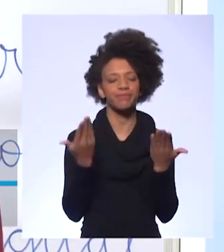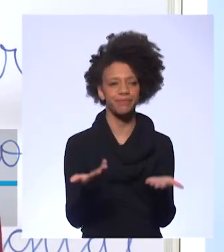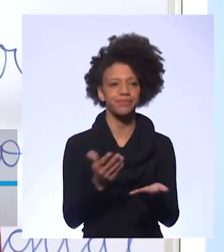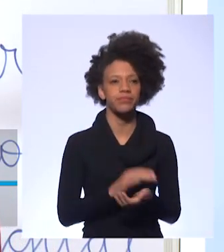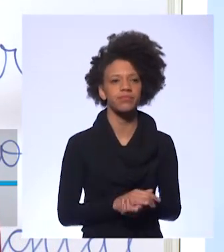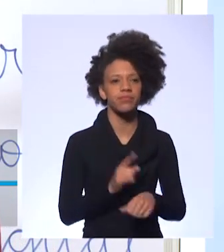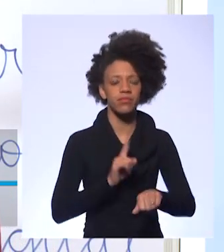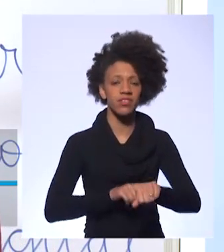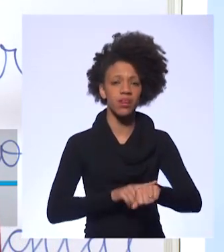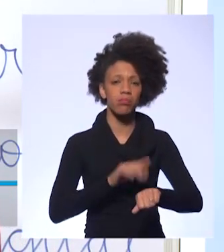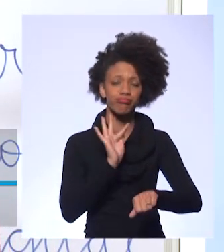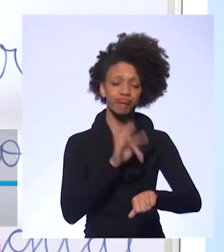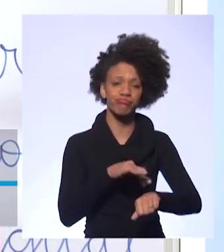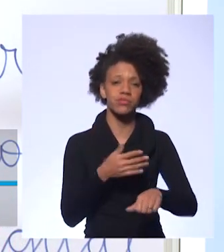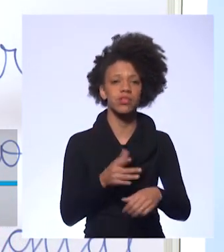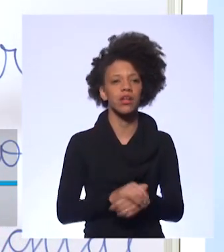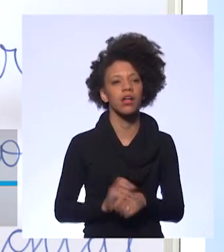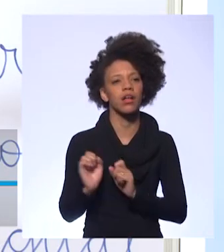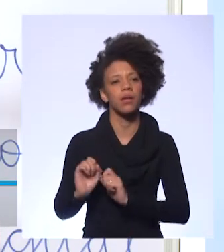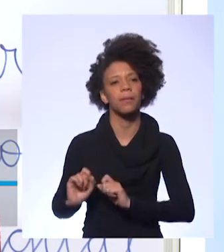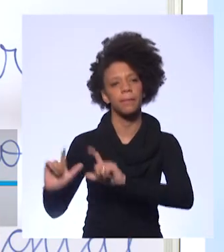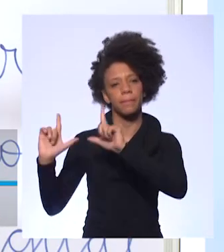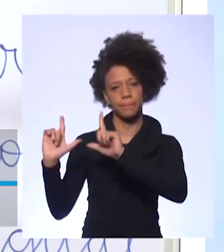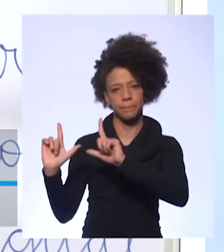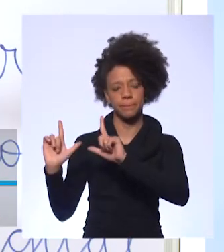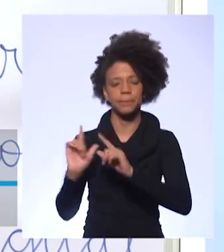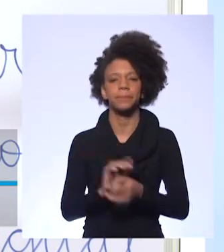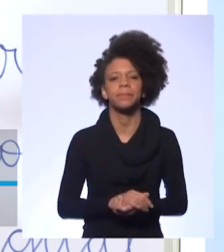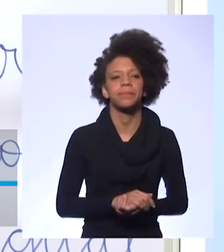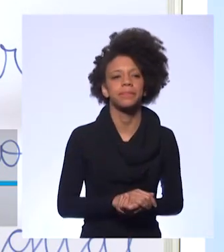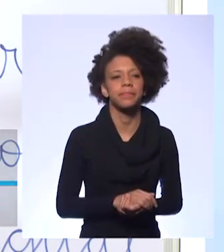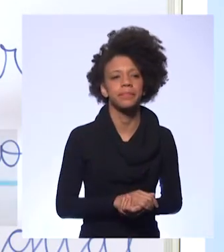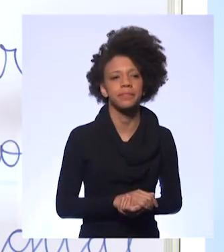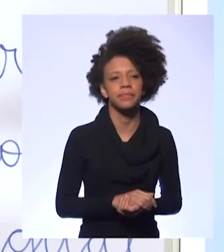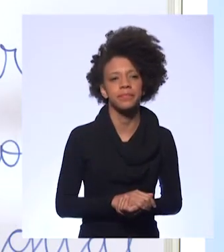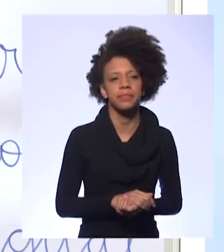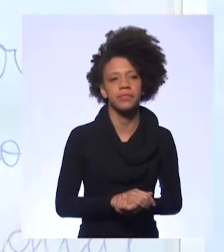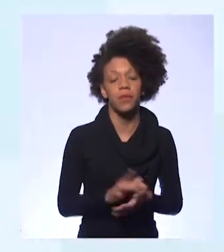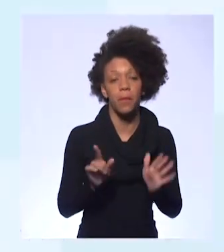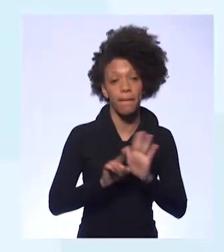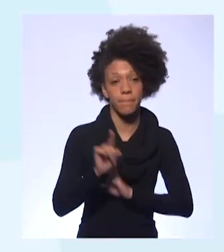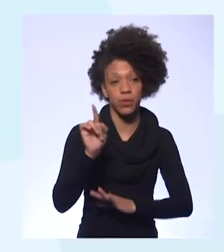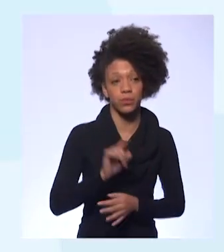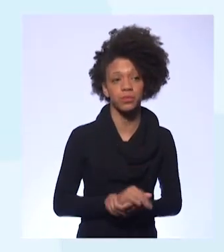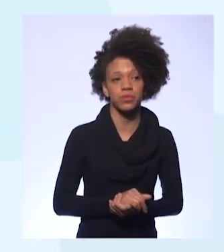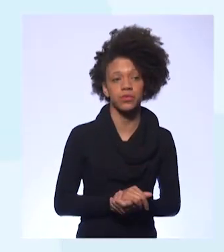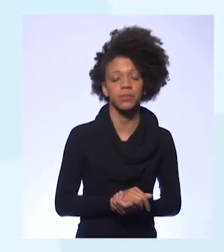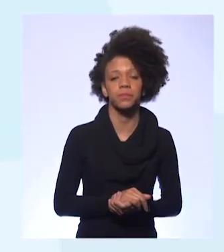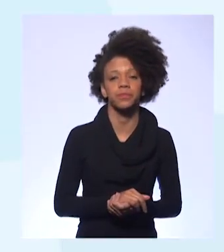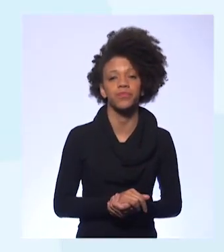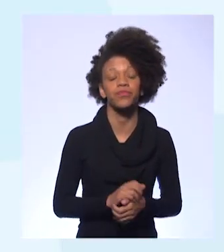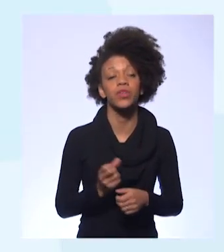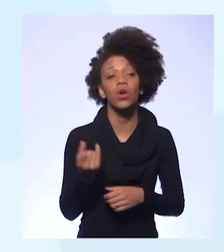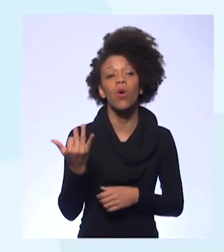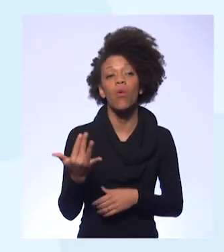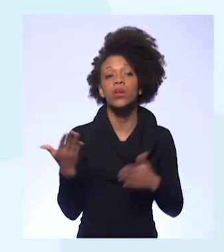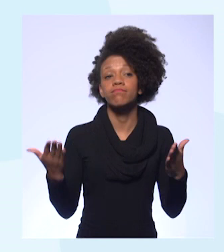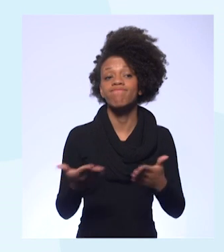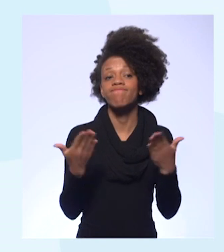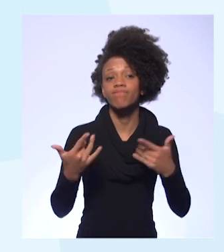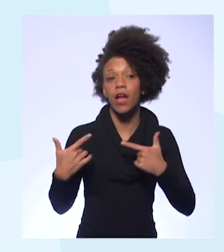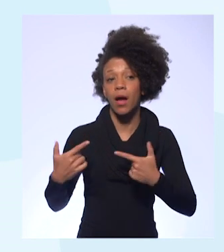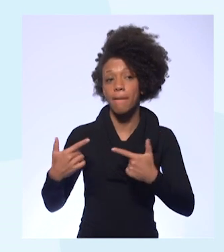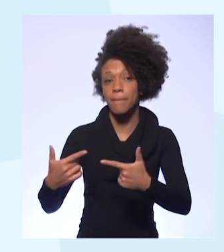como nós temos pouco tempo eu vou deixar aqui para vocês vou colocar na tela uma questão e quais as motivações